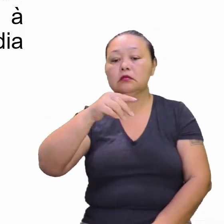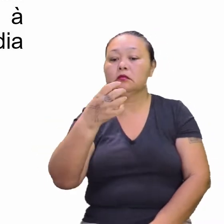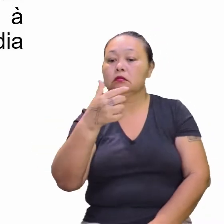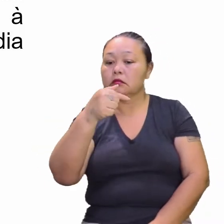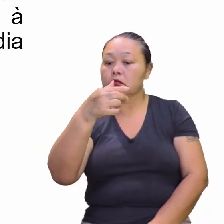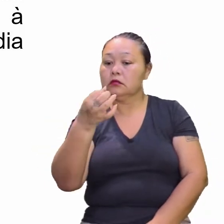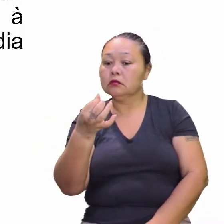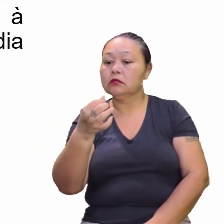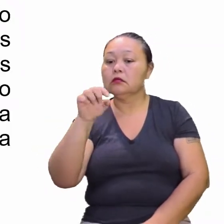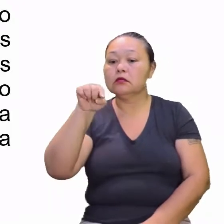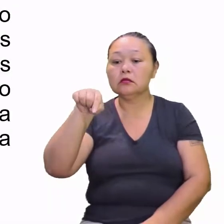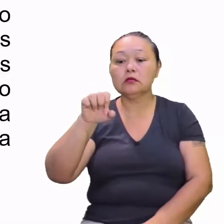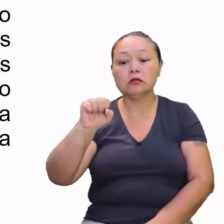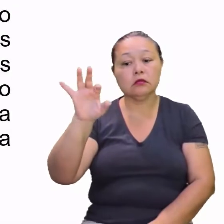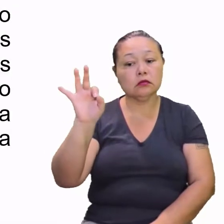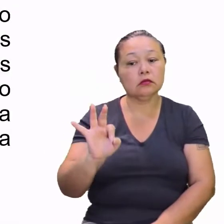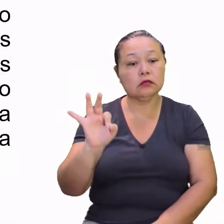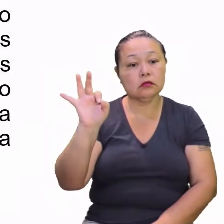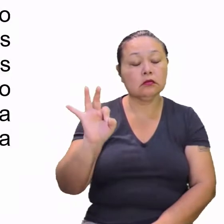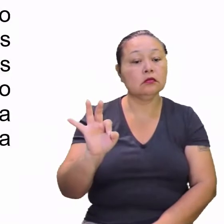76,8%.